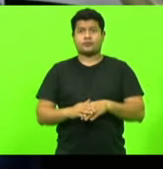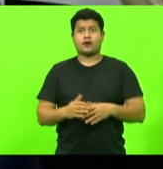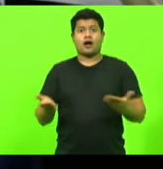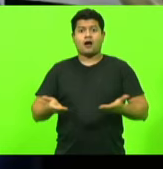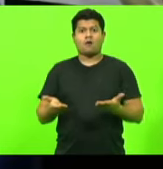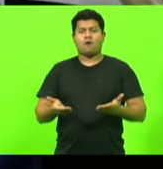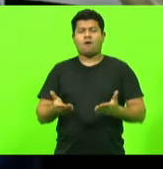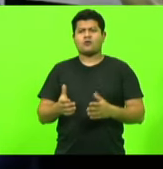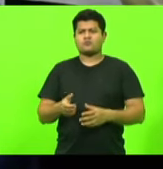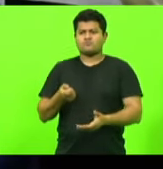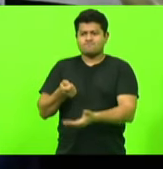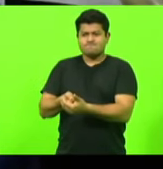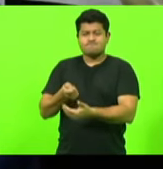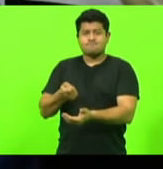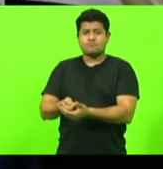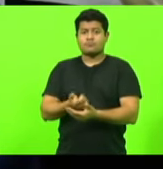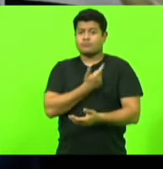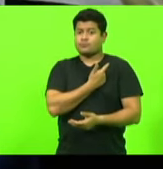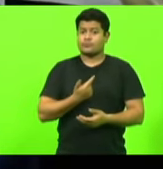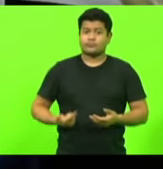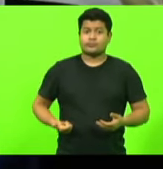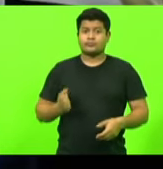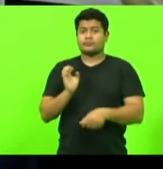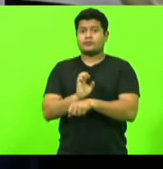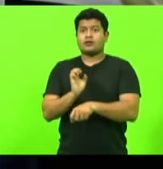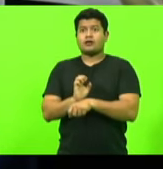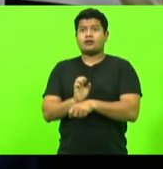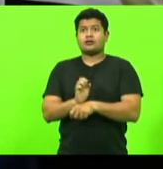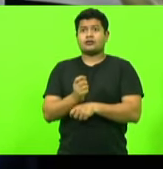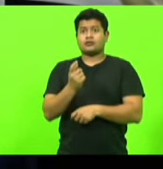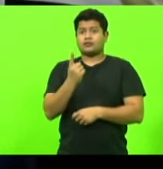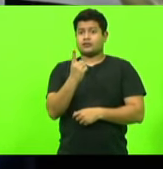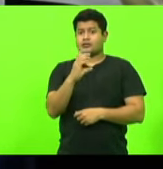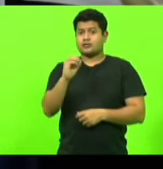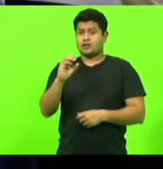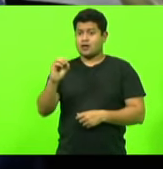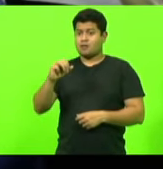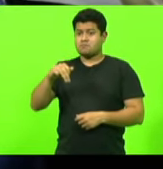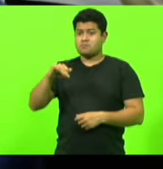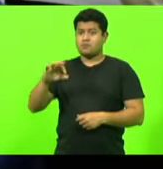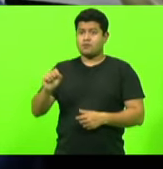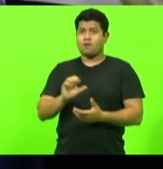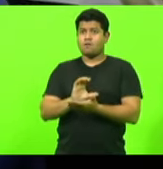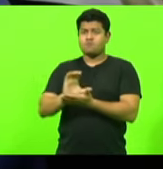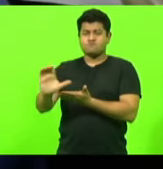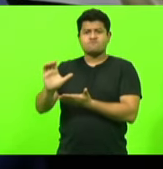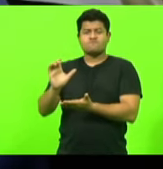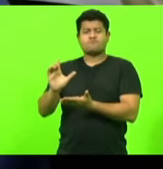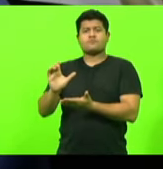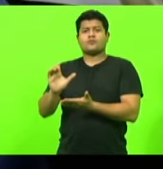obrigar o governo do Estado a ter que investir mais 100 milhões, realmente